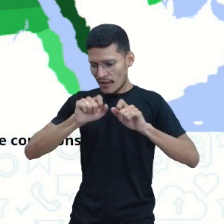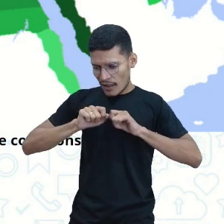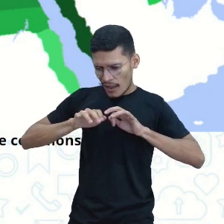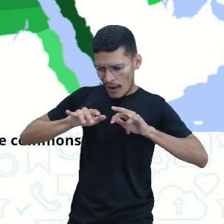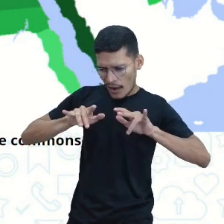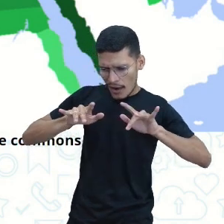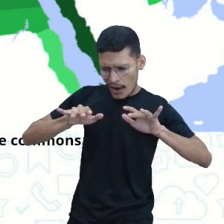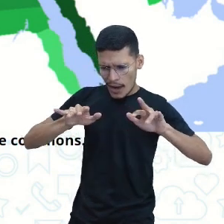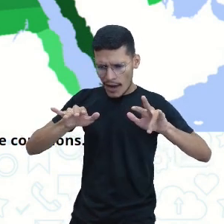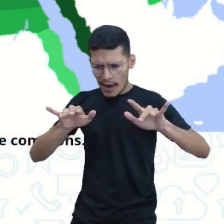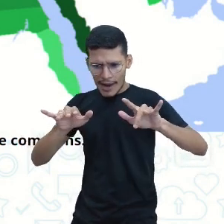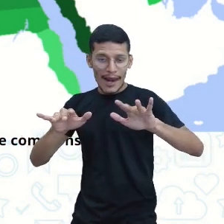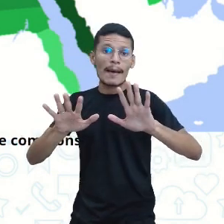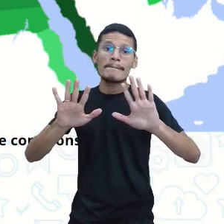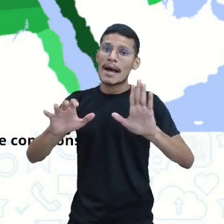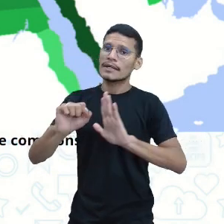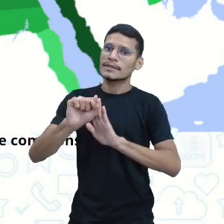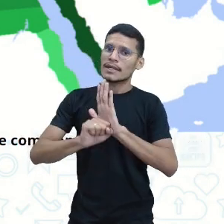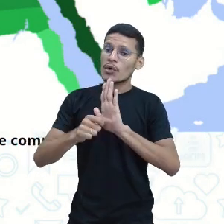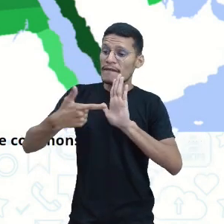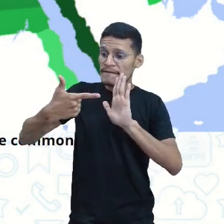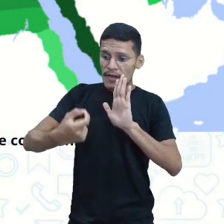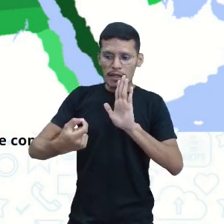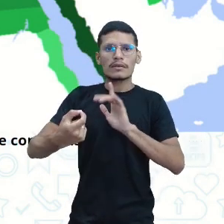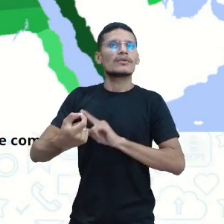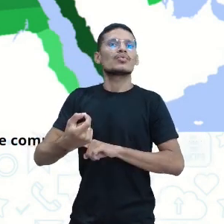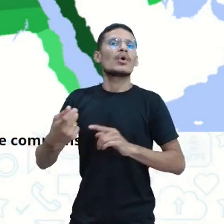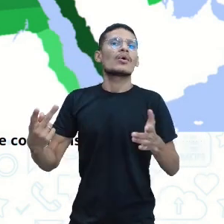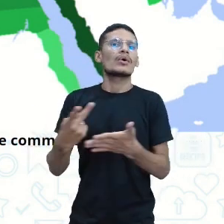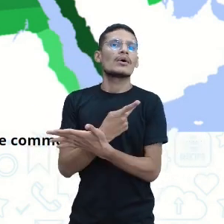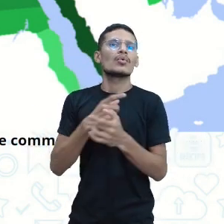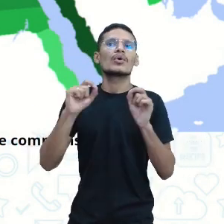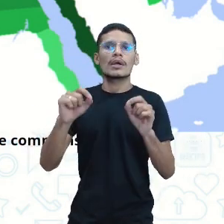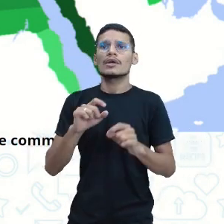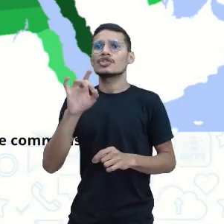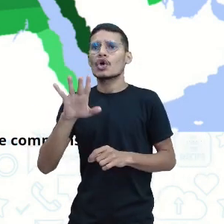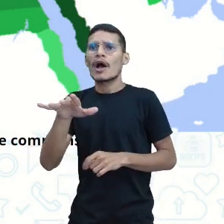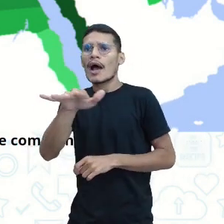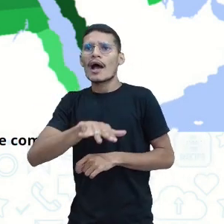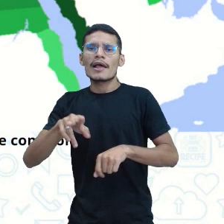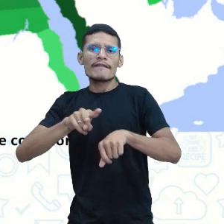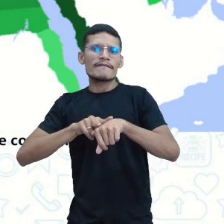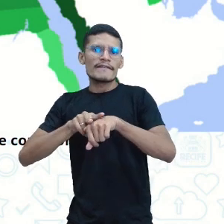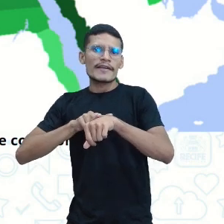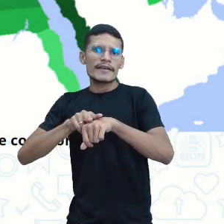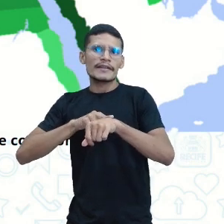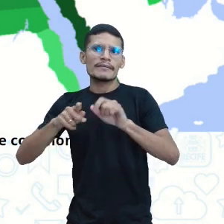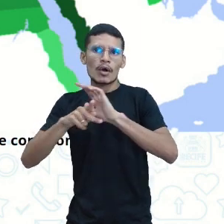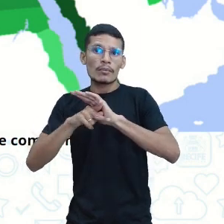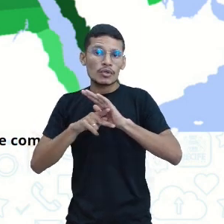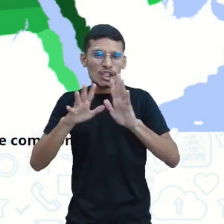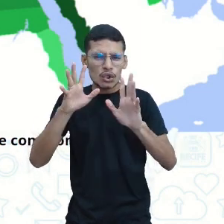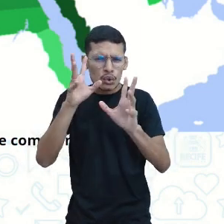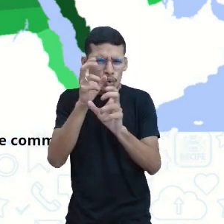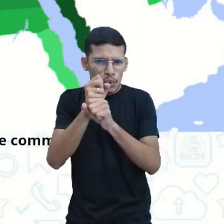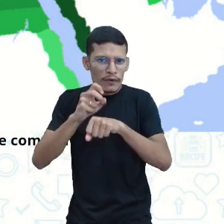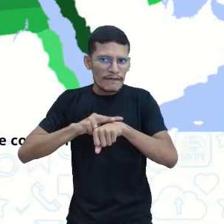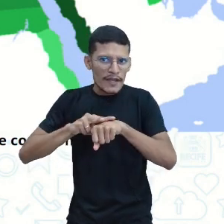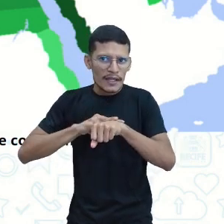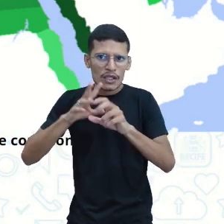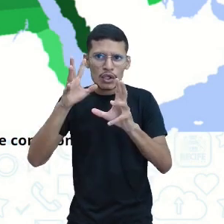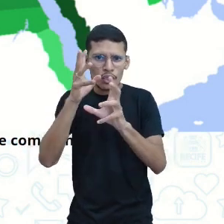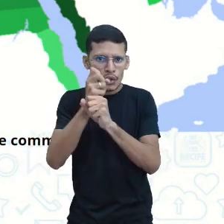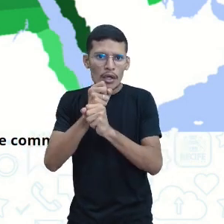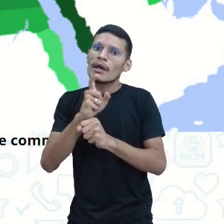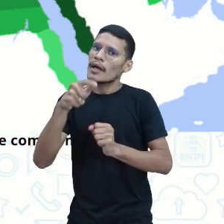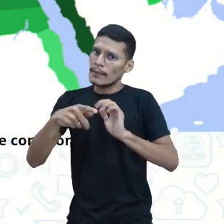que no início do século XX, né, compreendia basicamente essa área que está em verde bem escuro, tá? Então esse verde mais escuro